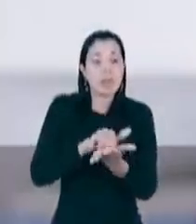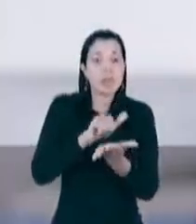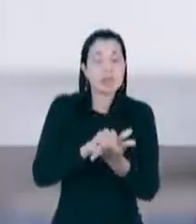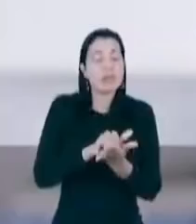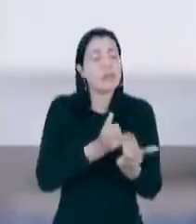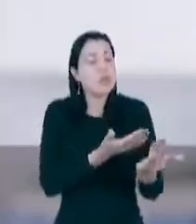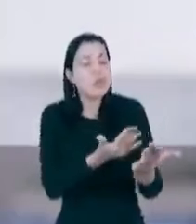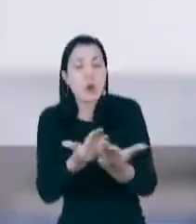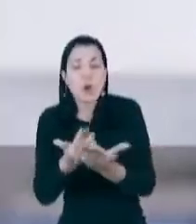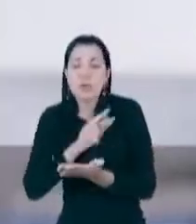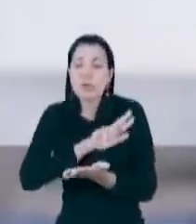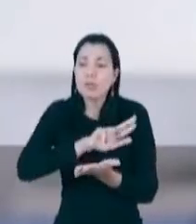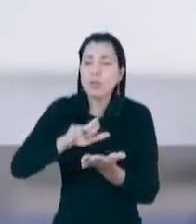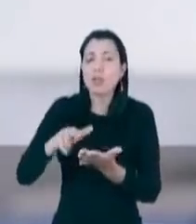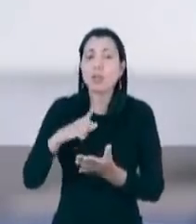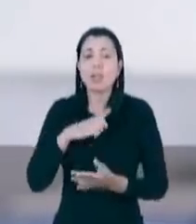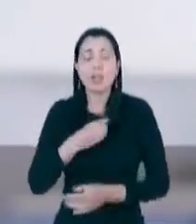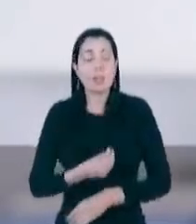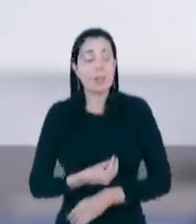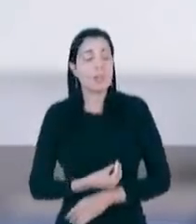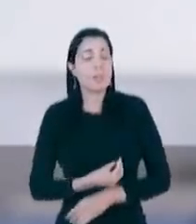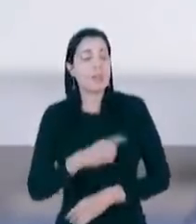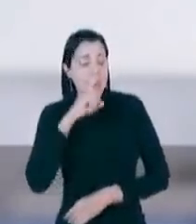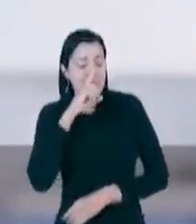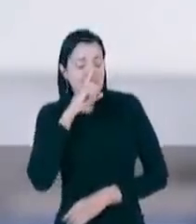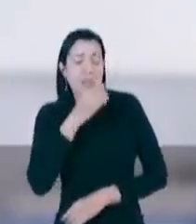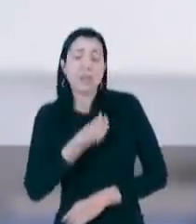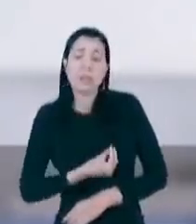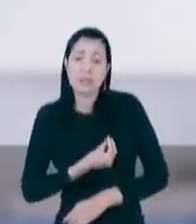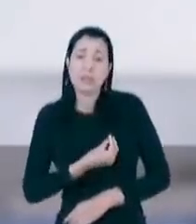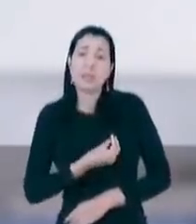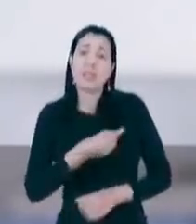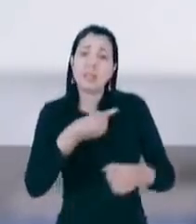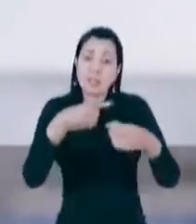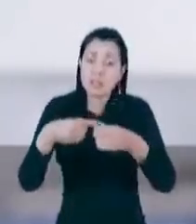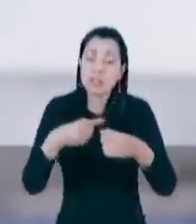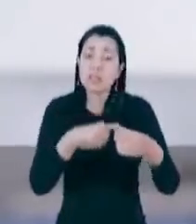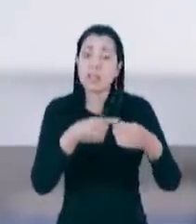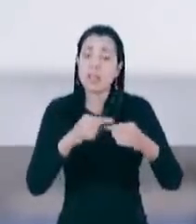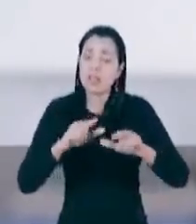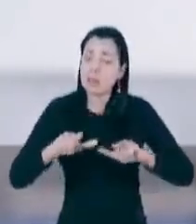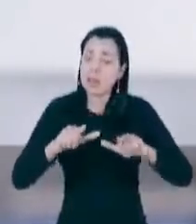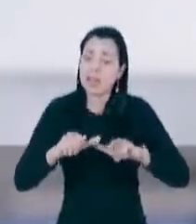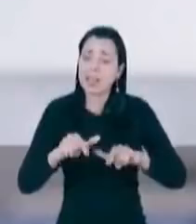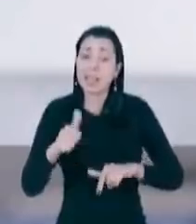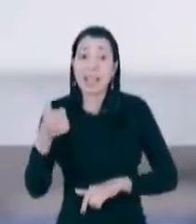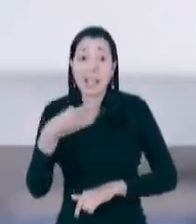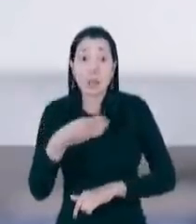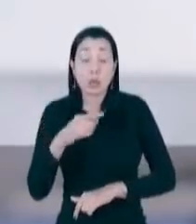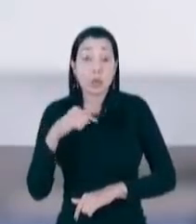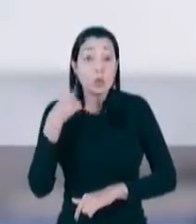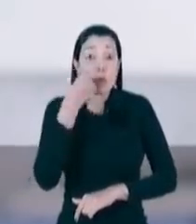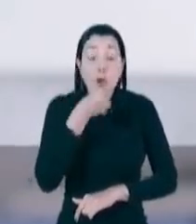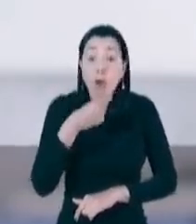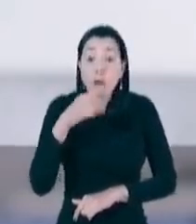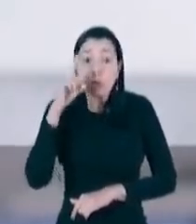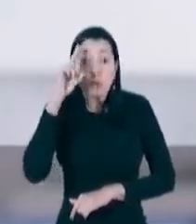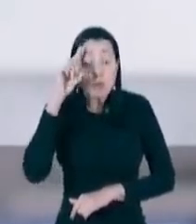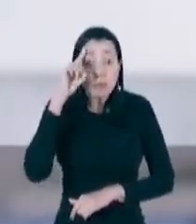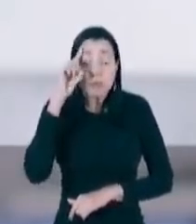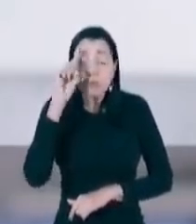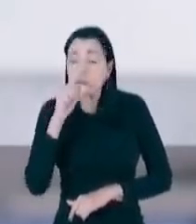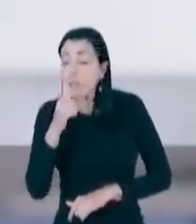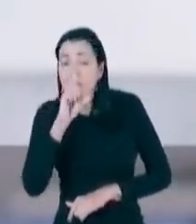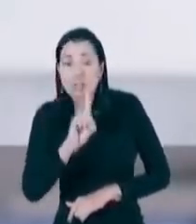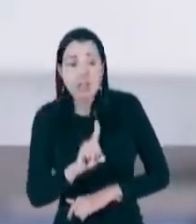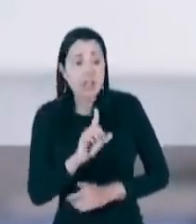maioria, jovens, que arriscam a vida no trânsito das grandes cidades, trabalhando até 14 horas por dia, sem qualquer